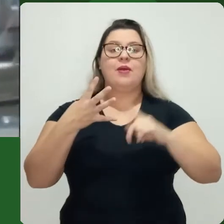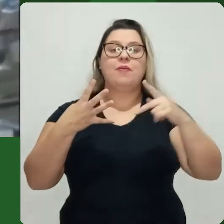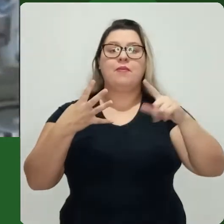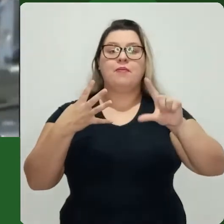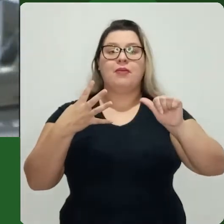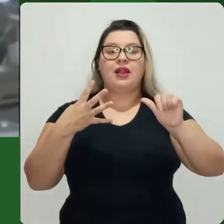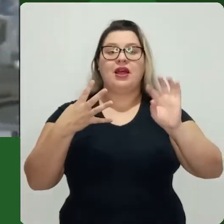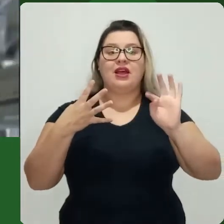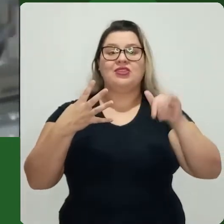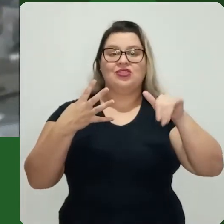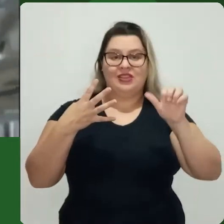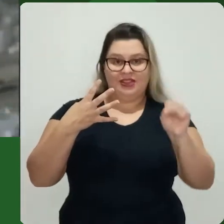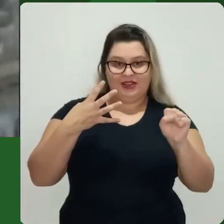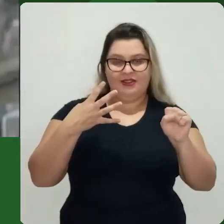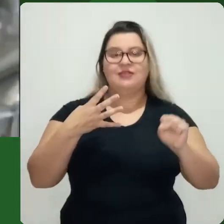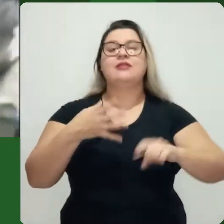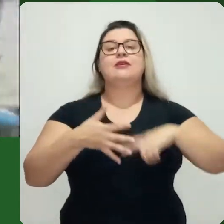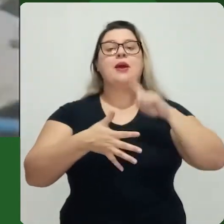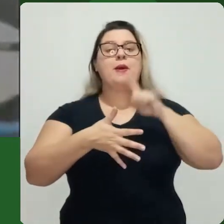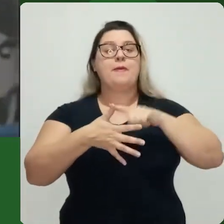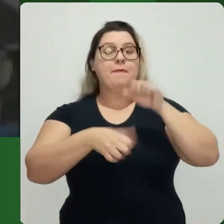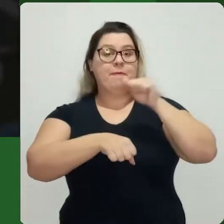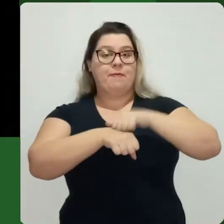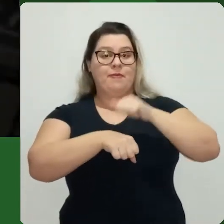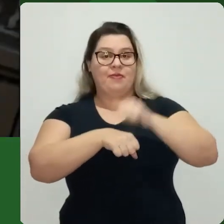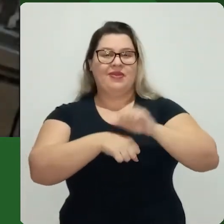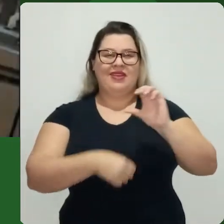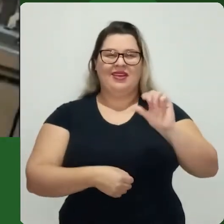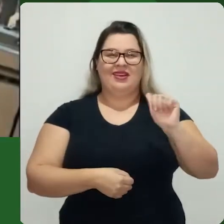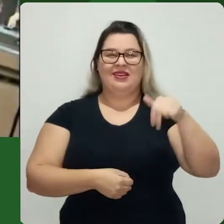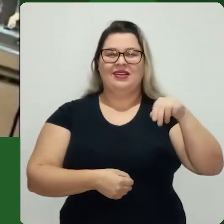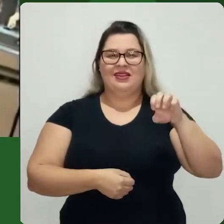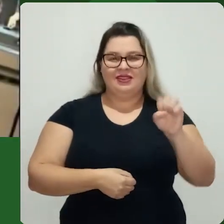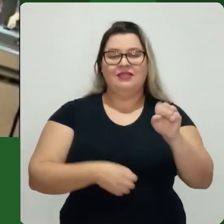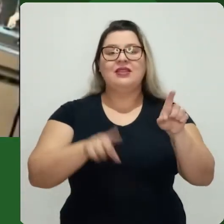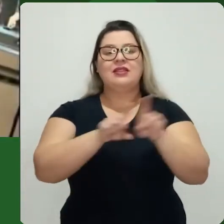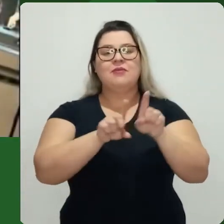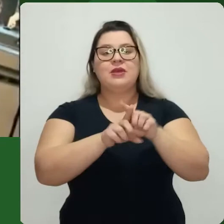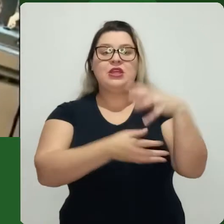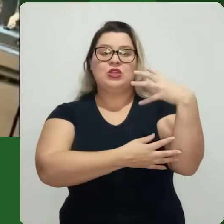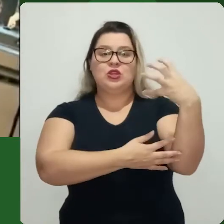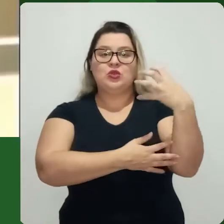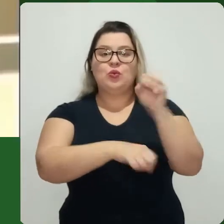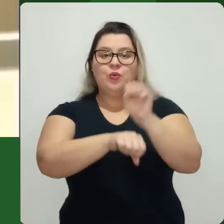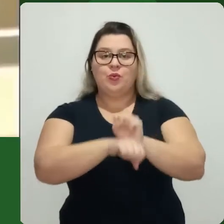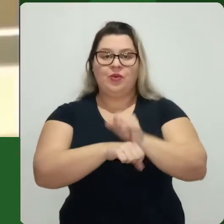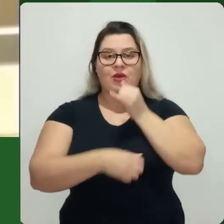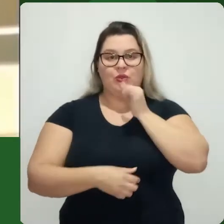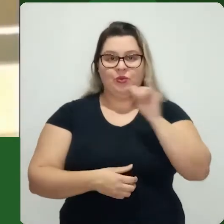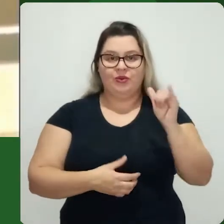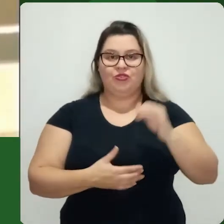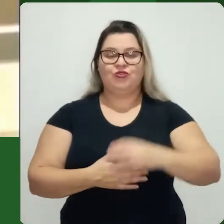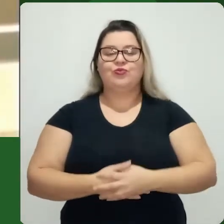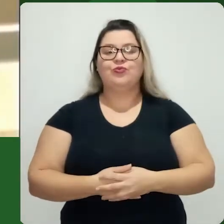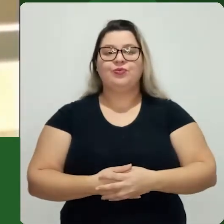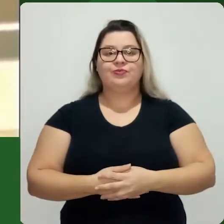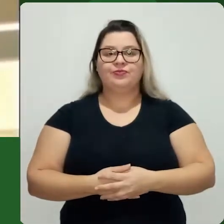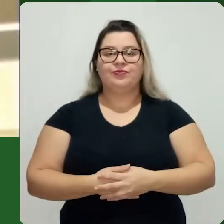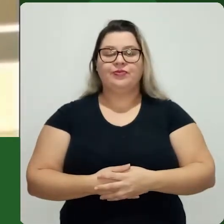as platinas, as pedras, também conhecidas como cames, e os sensores de parada automática.